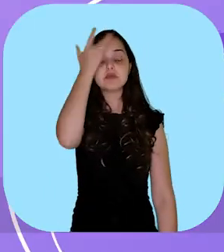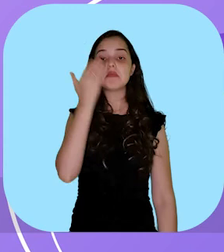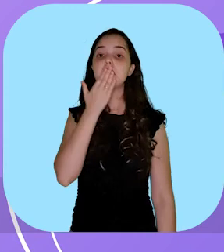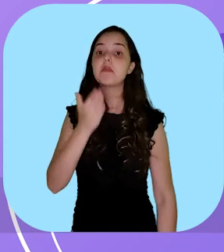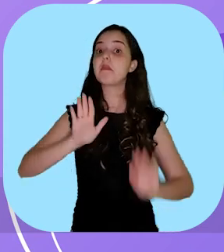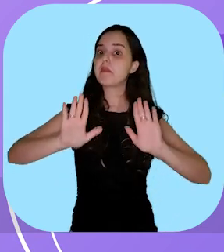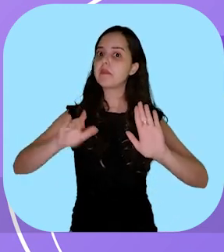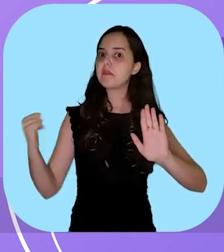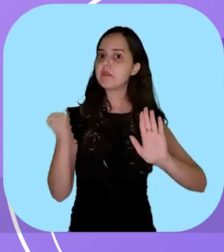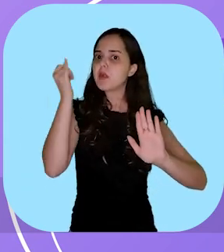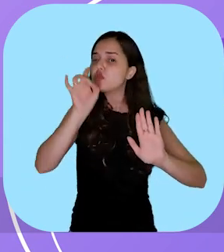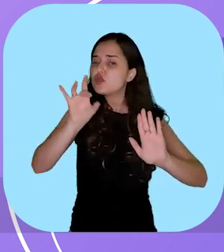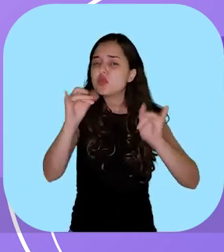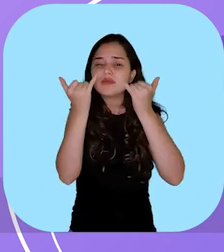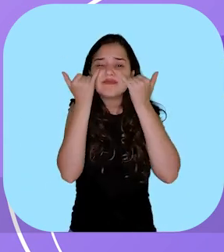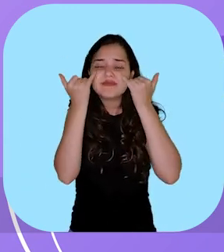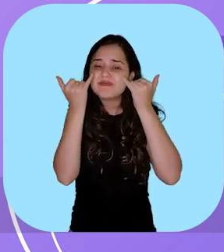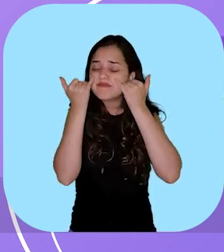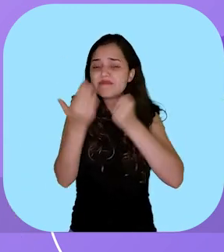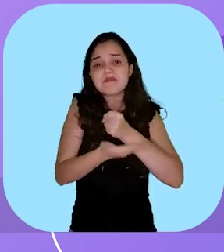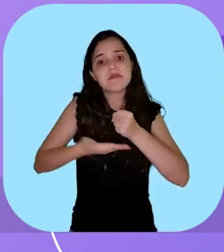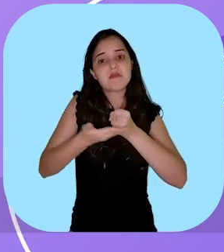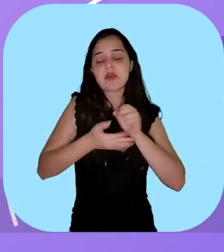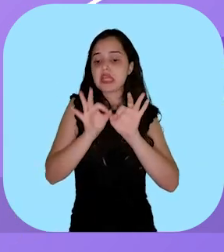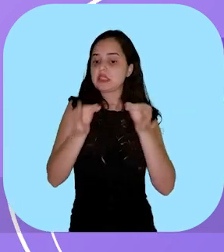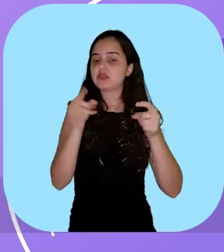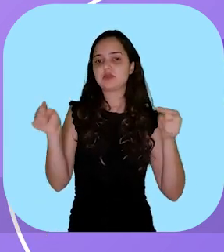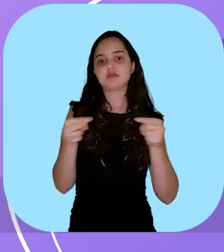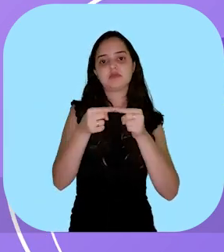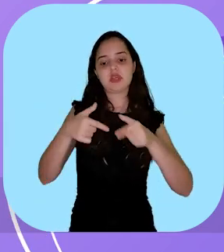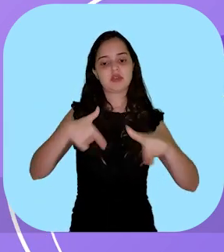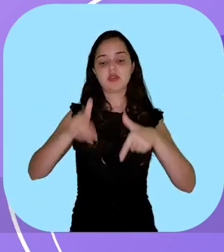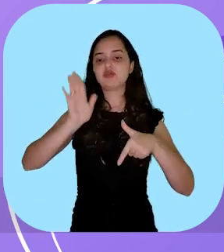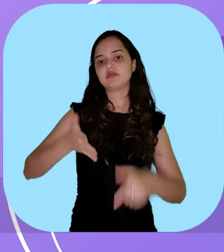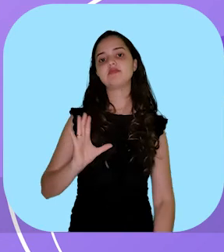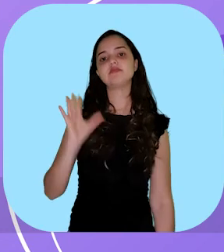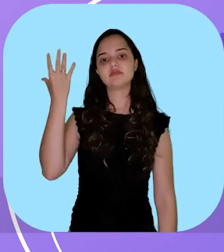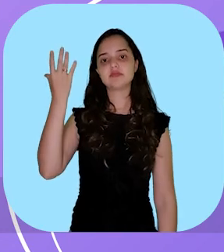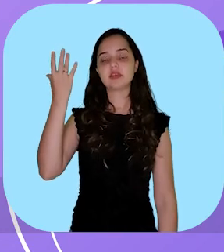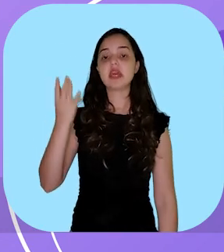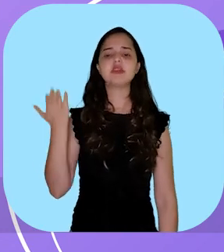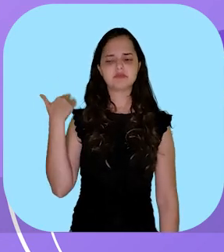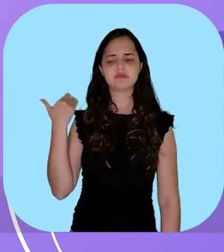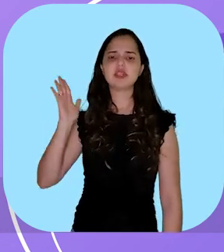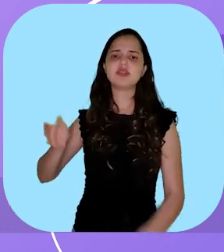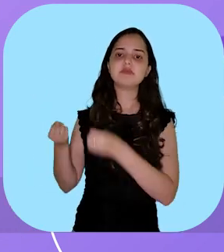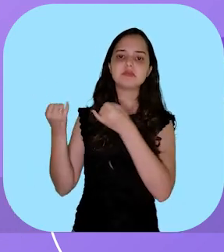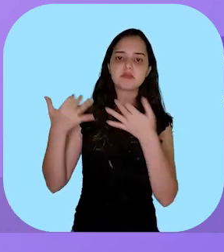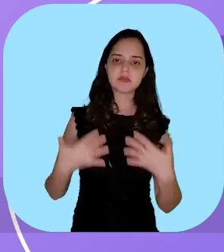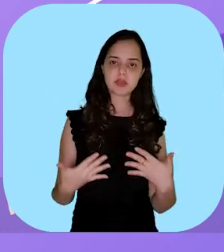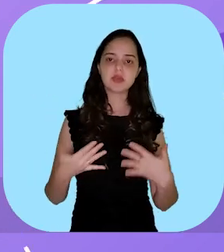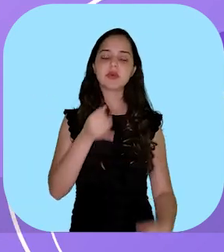solicitante, cabe apenas receber informações essenciais para o objetivo do trabalho realizado, como já falamos no